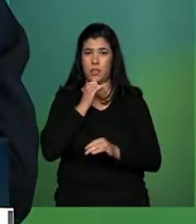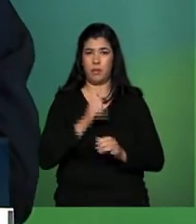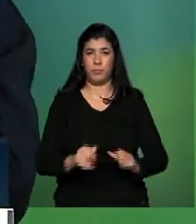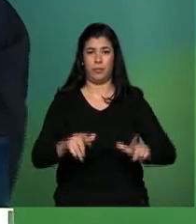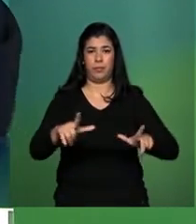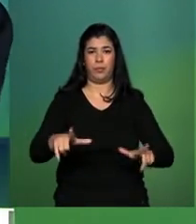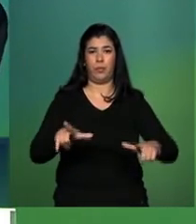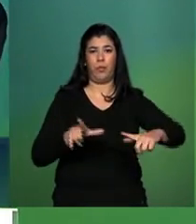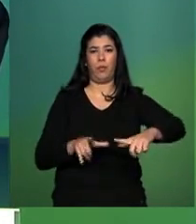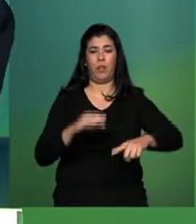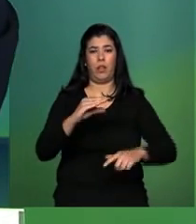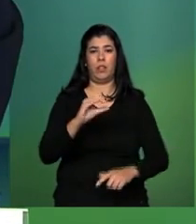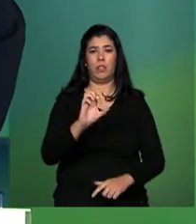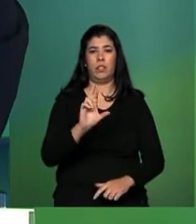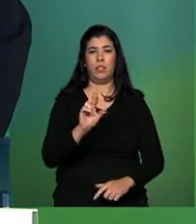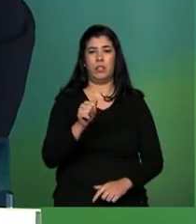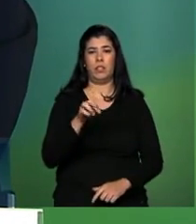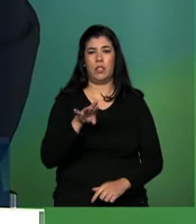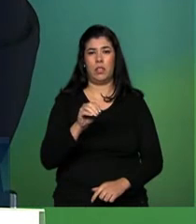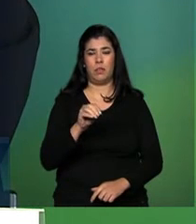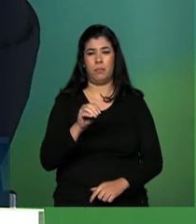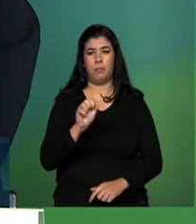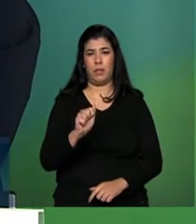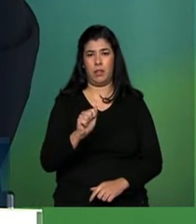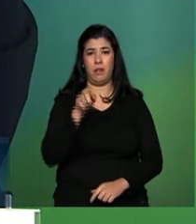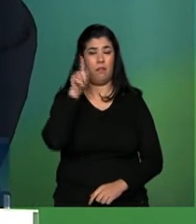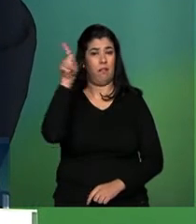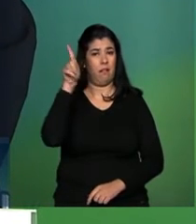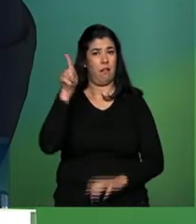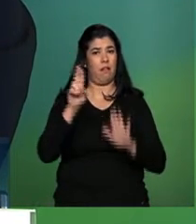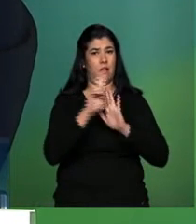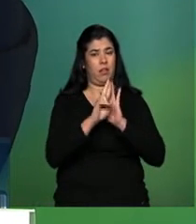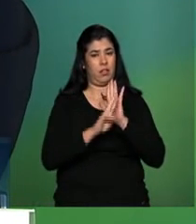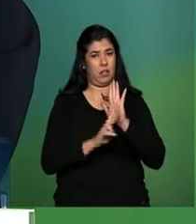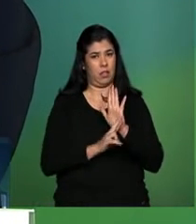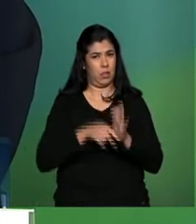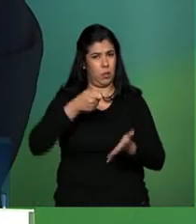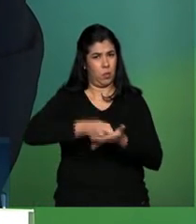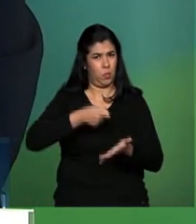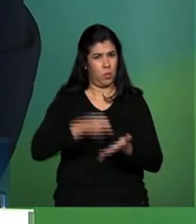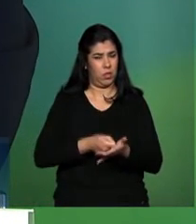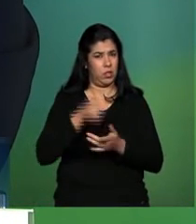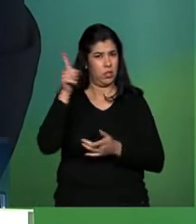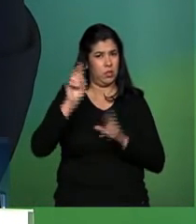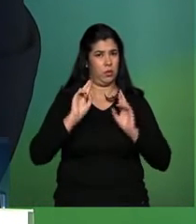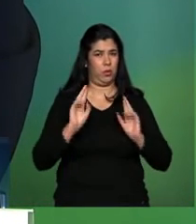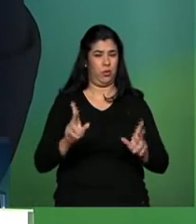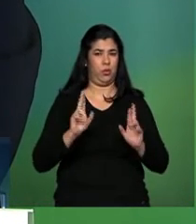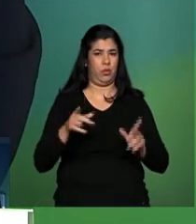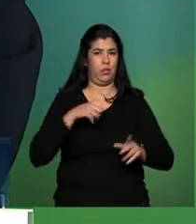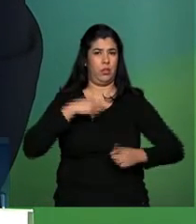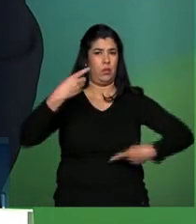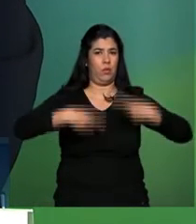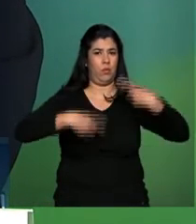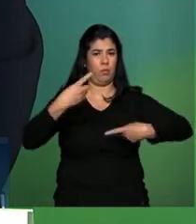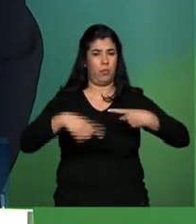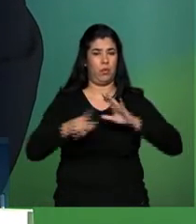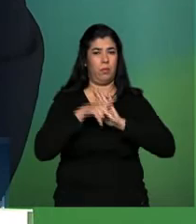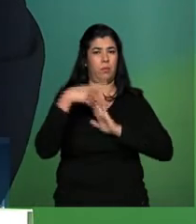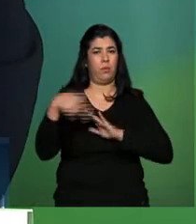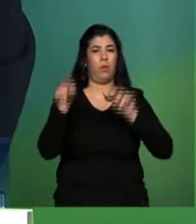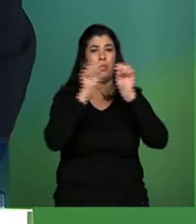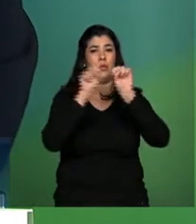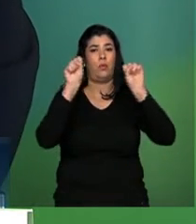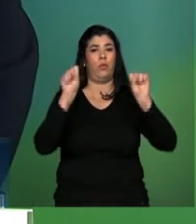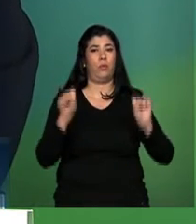mercado americano, mas as normas que são exigidas para garantir a compatibilidade dos